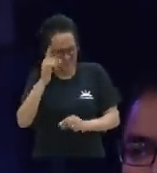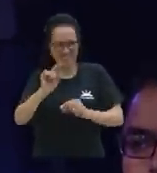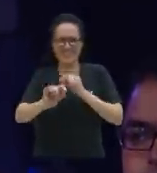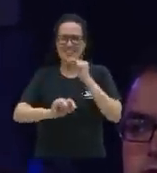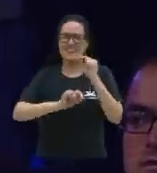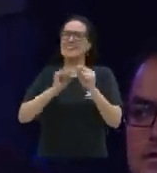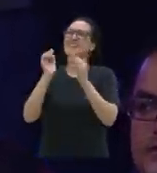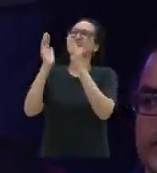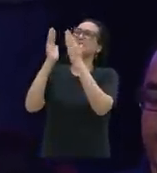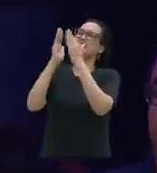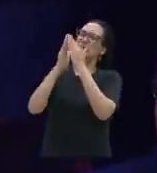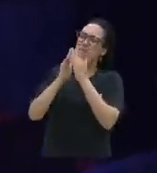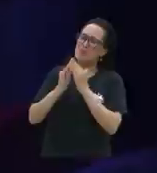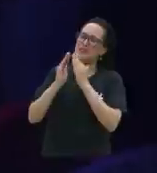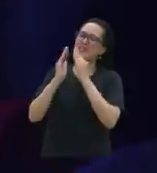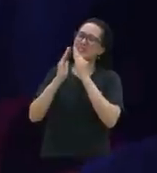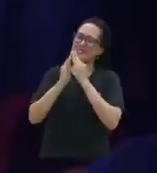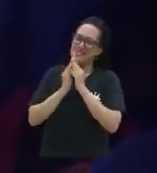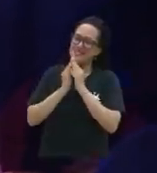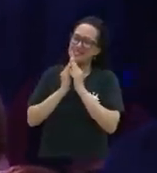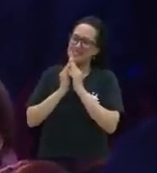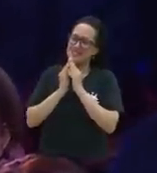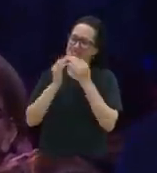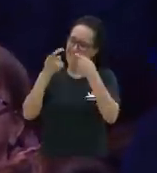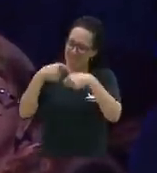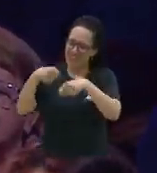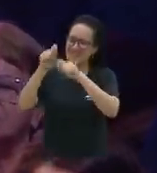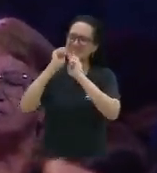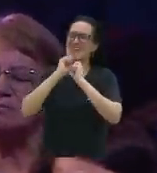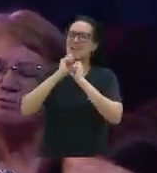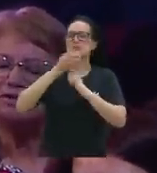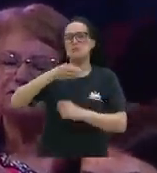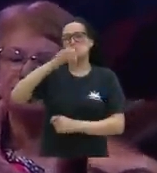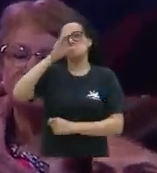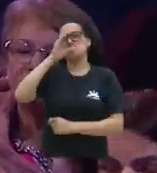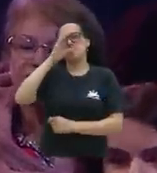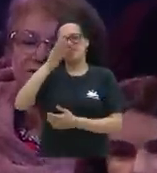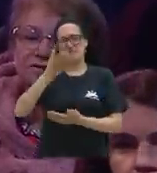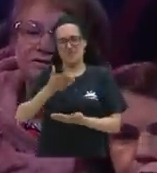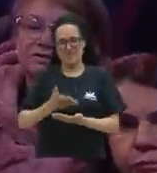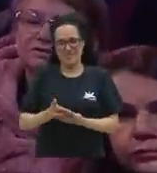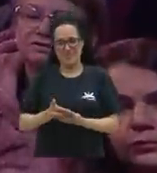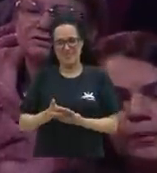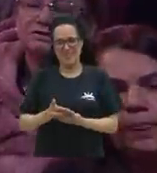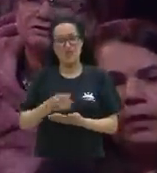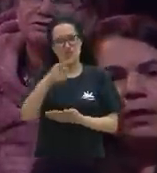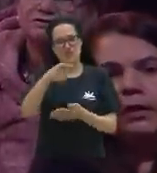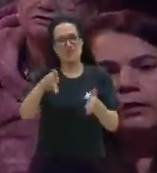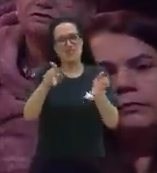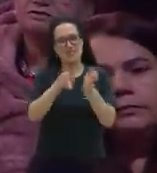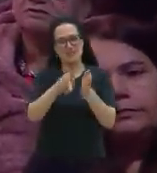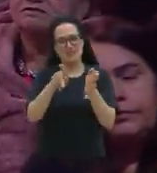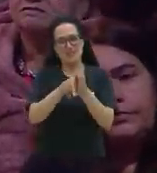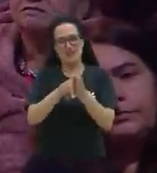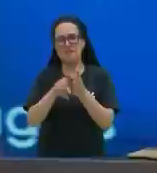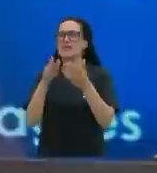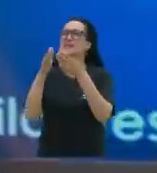pede. Aquele que te pede. Dá-me de beber. Dá-me de beber. Pedirias tu mesmo. Tu